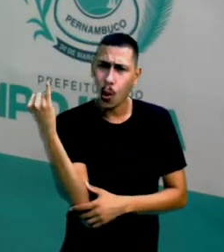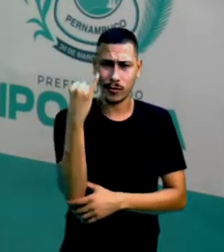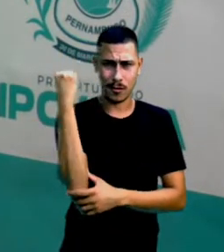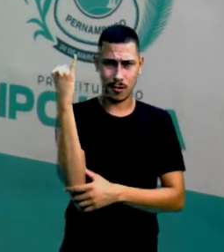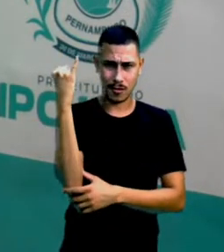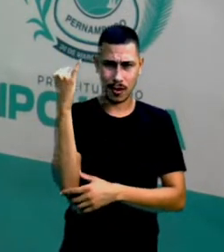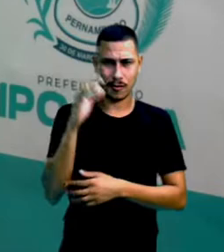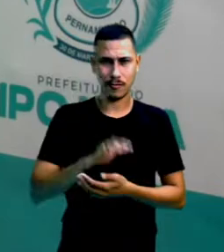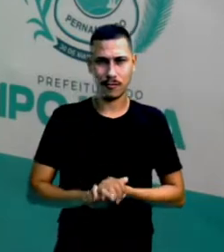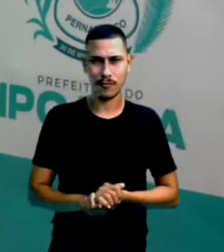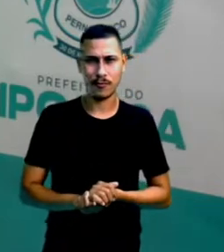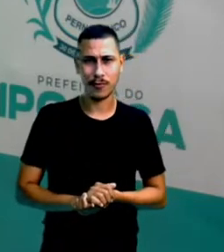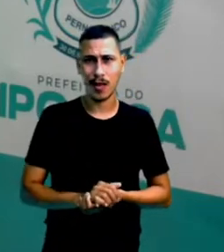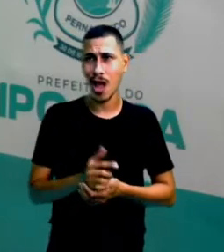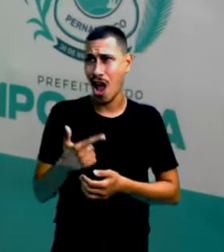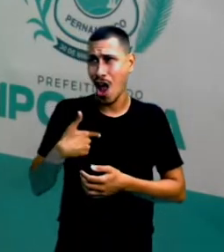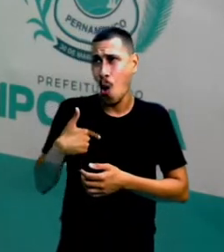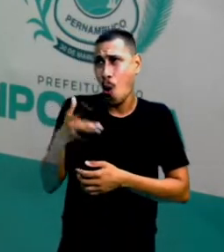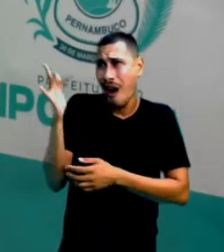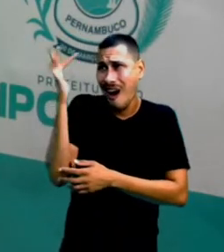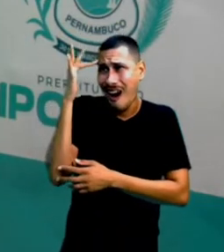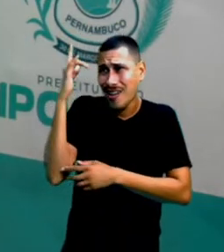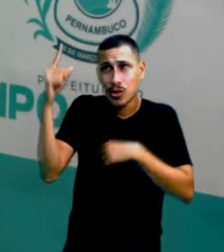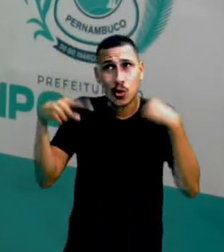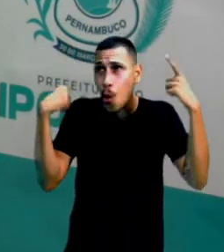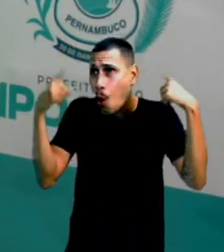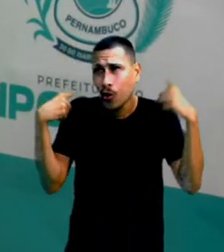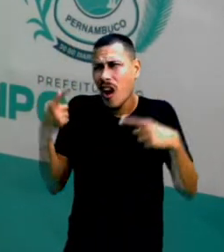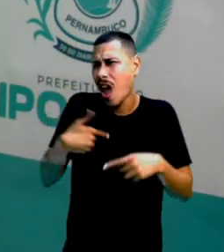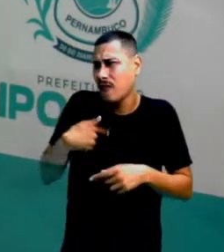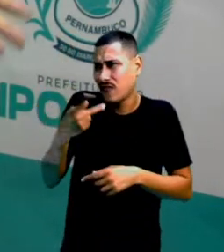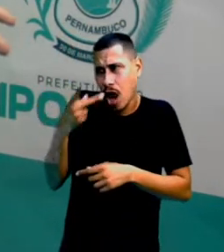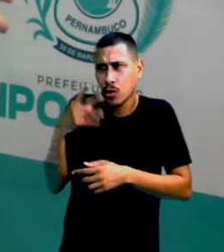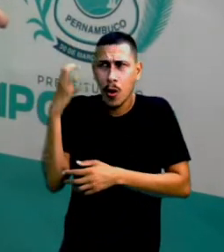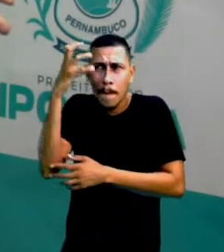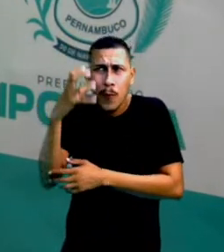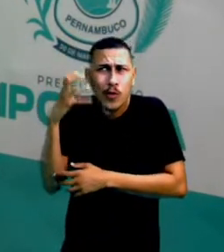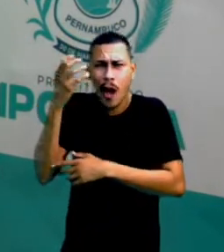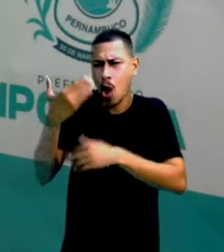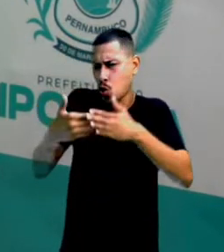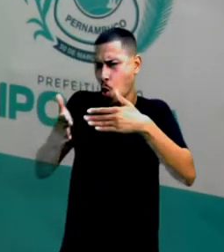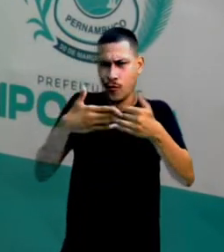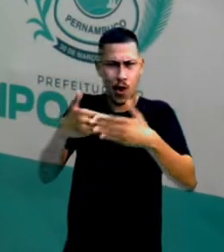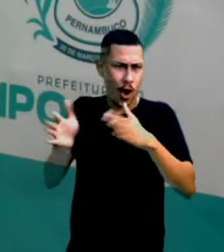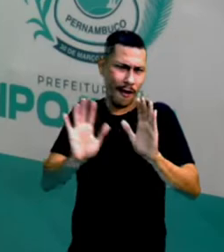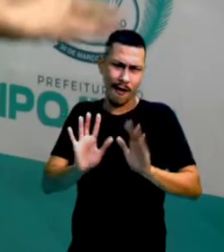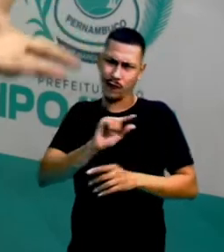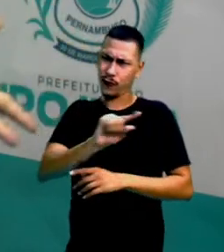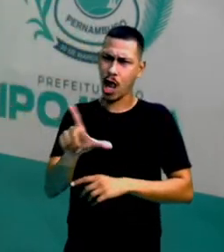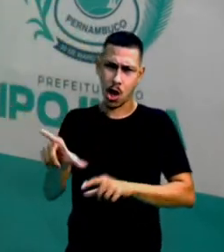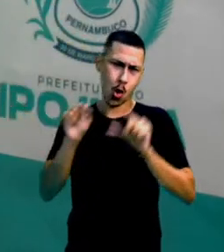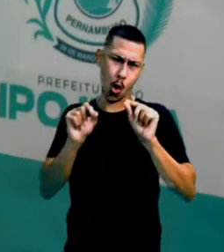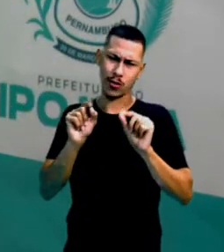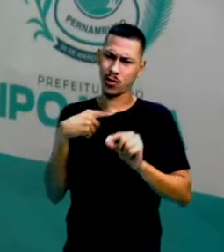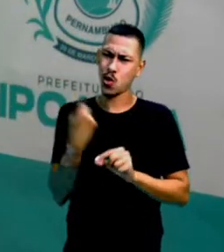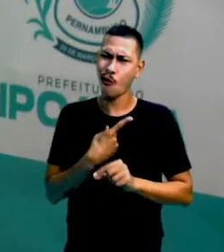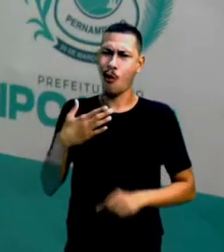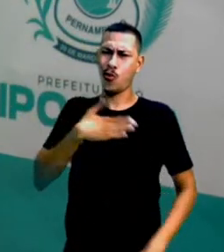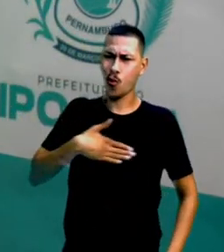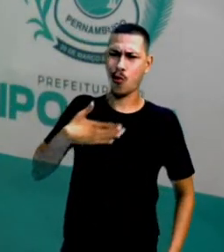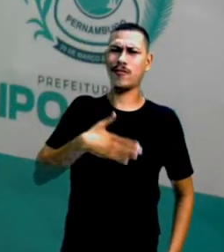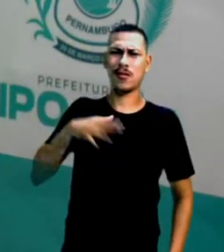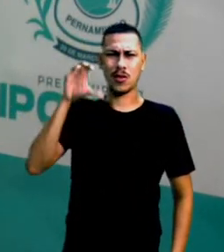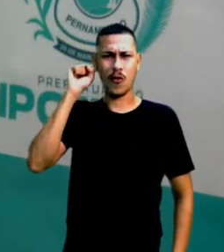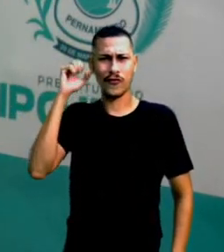é muito louco e eu tô falando de música assim Independente de gosto musical a gente adora ouvir música